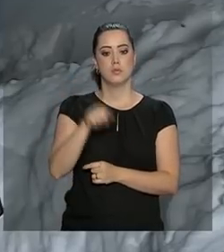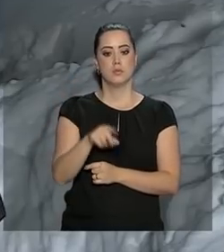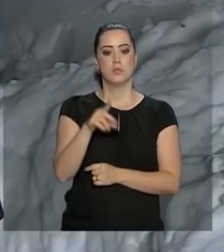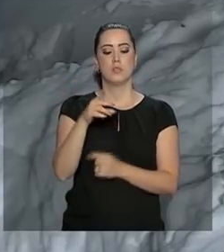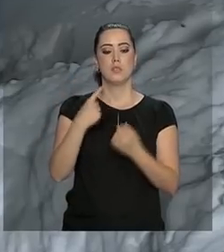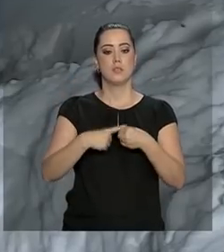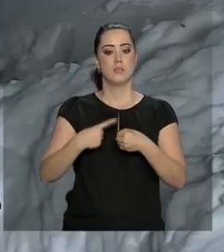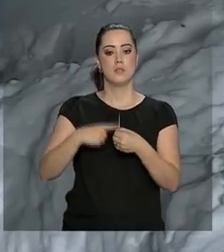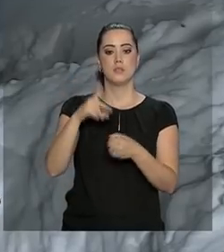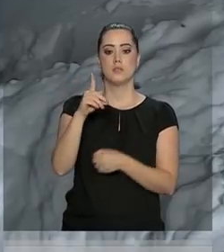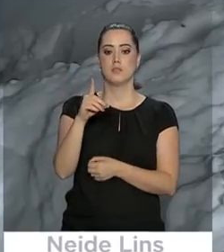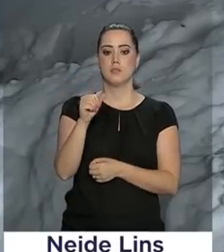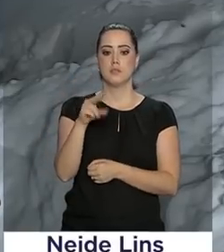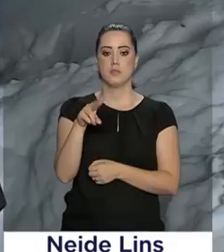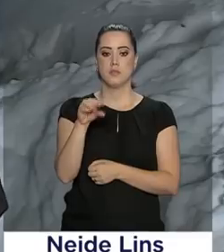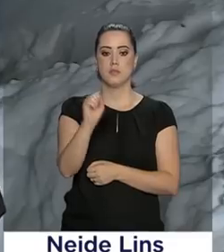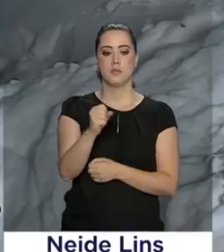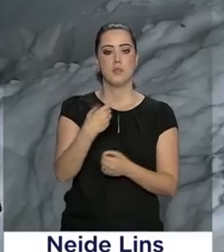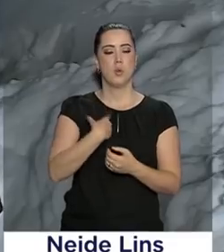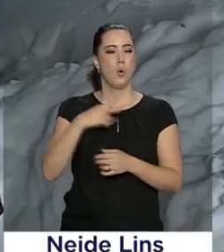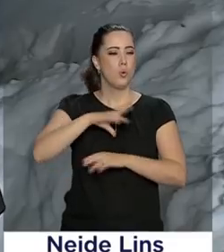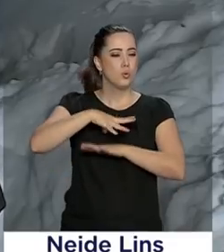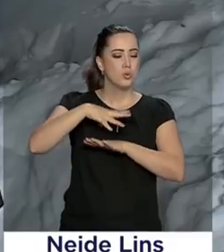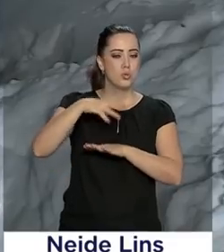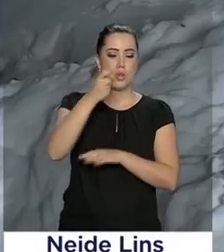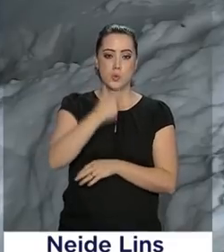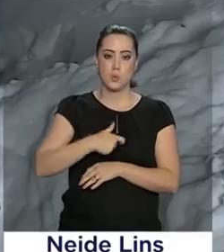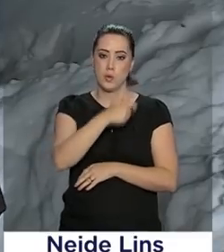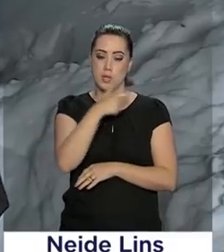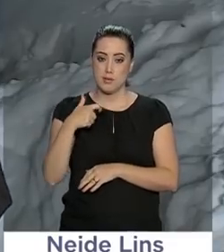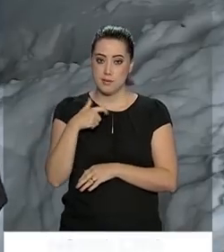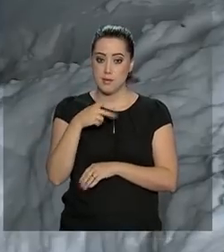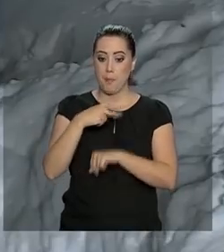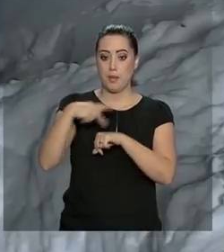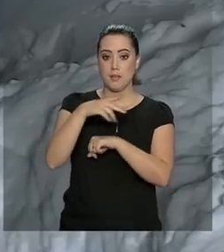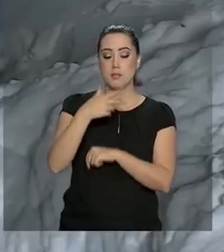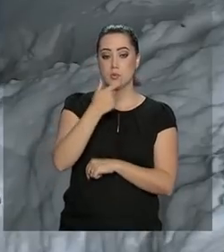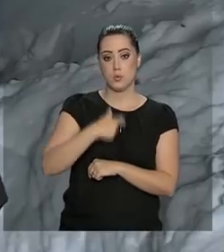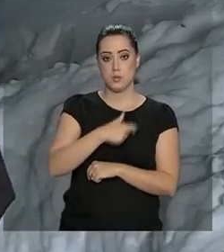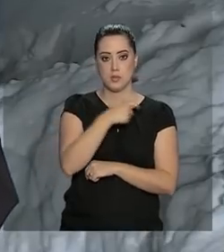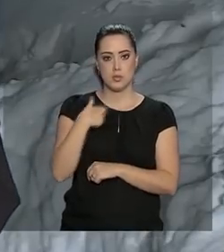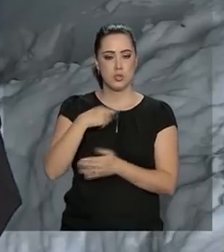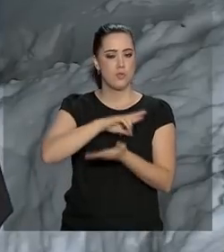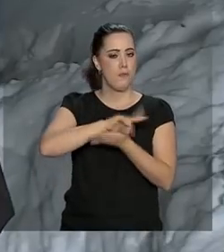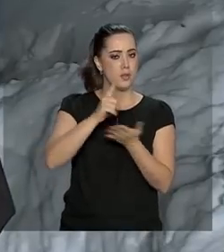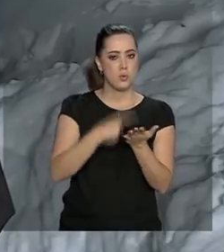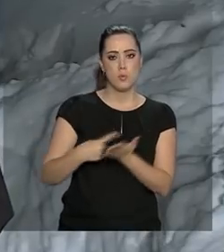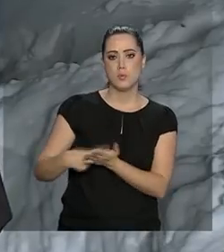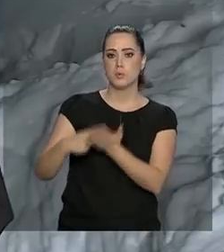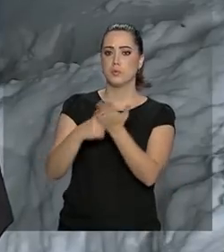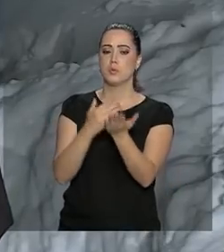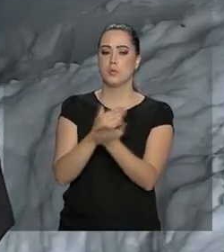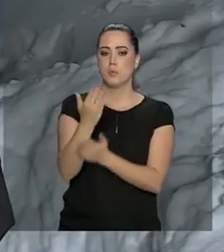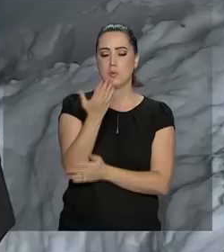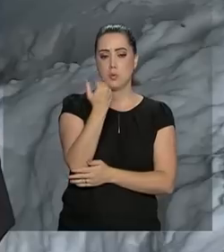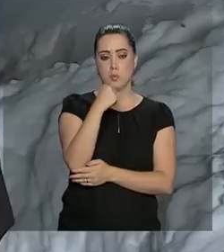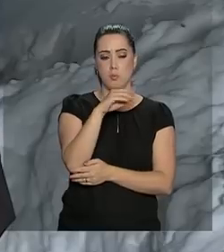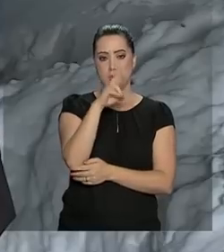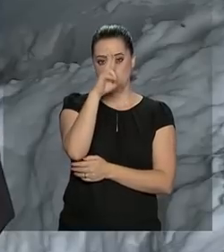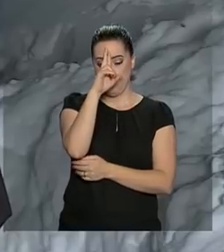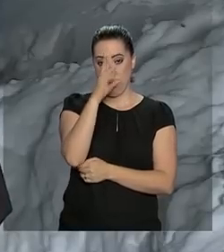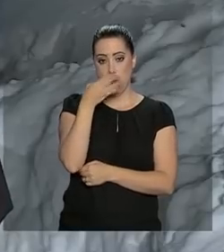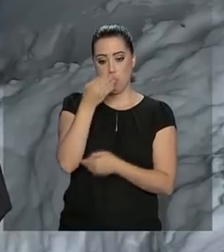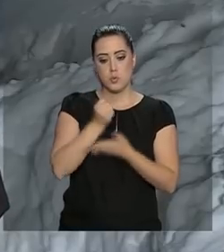em Davos, na Suíça. Hoje foi um dia de agenda cheia, bastante intensa. O dia começou com um almoço